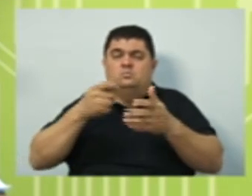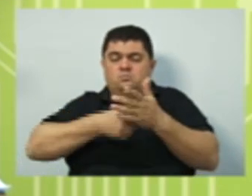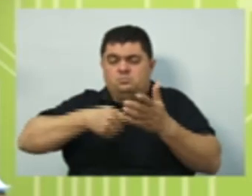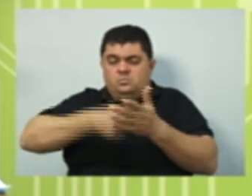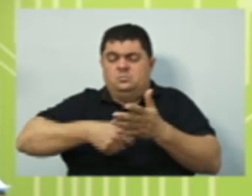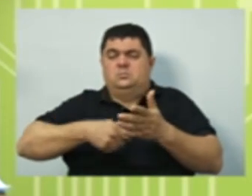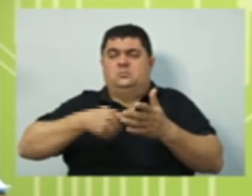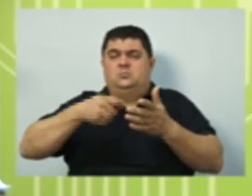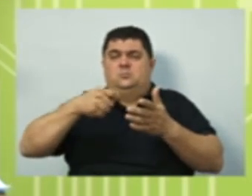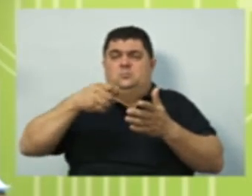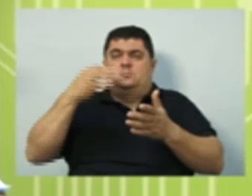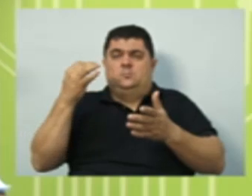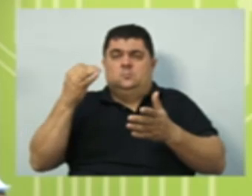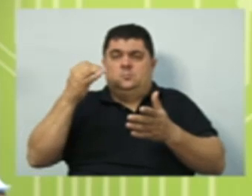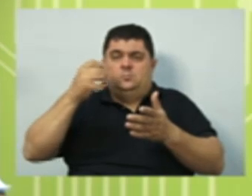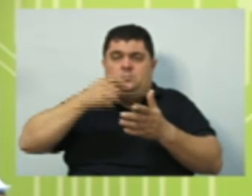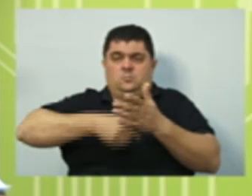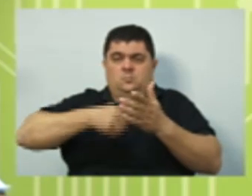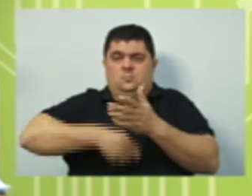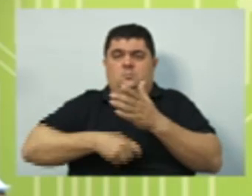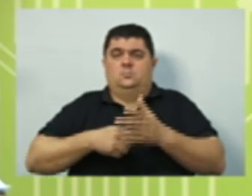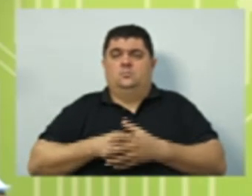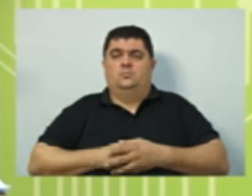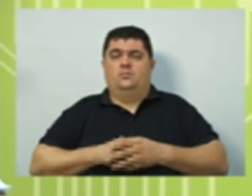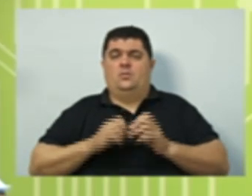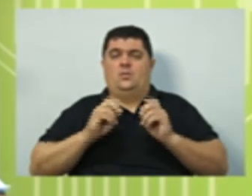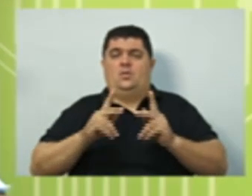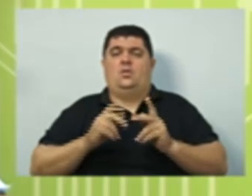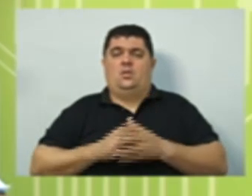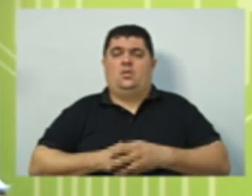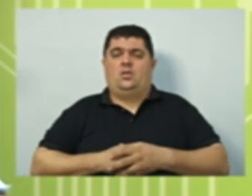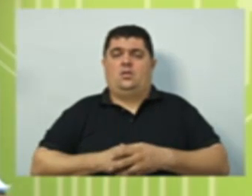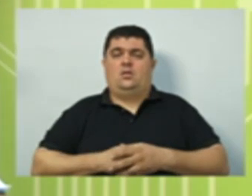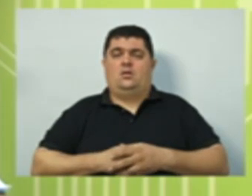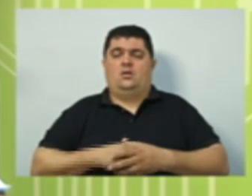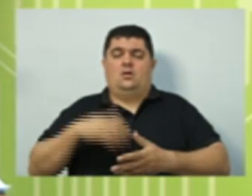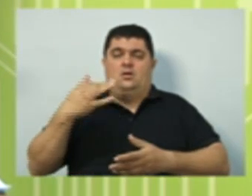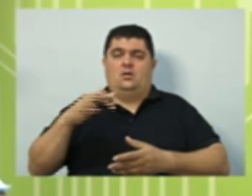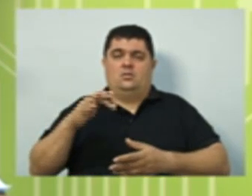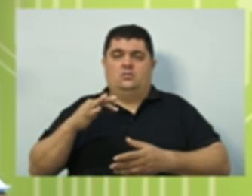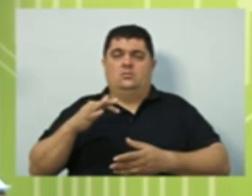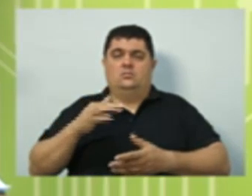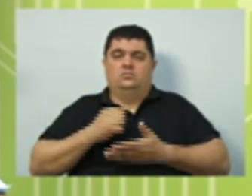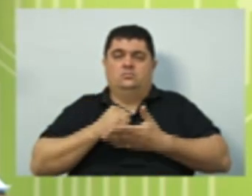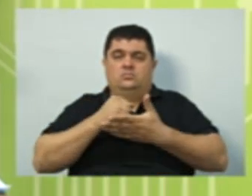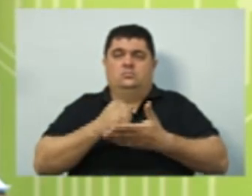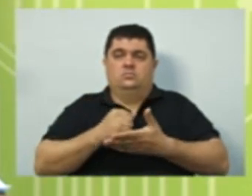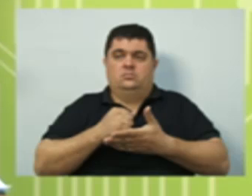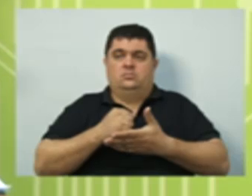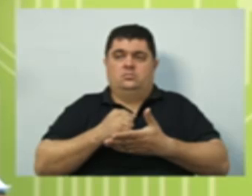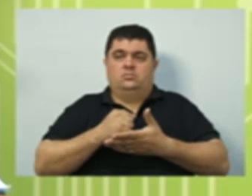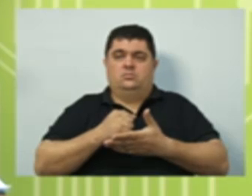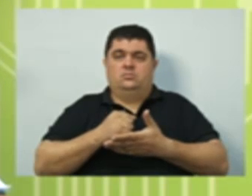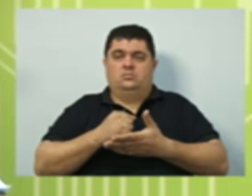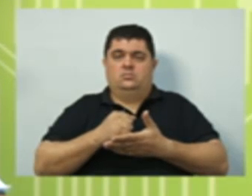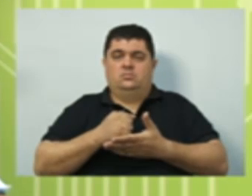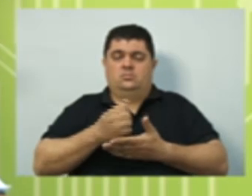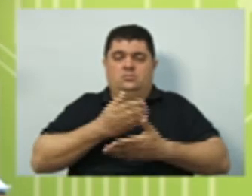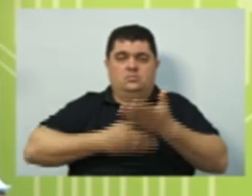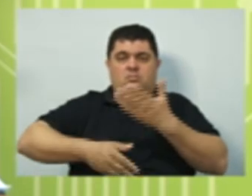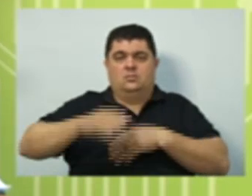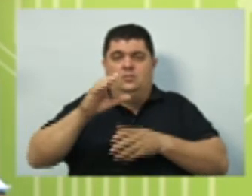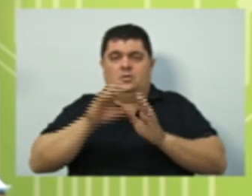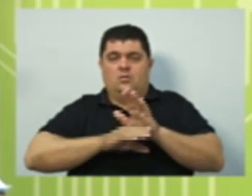sua vida. Então, uma dor que ajuda, ok? A dor que ajuda, de alguma maneira, está ligada a um